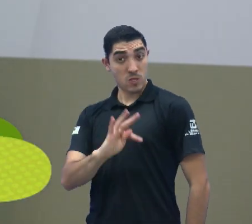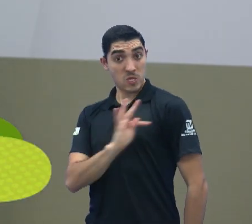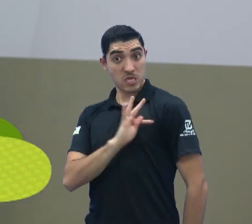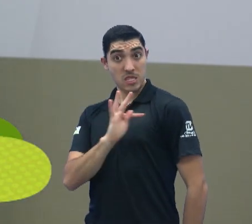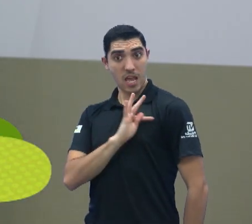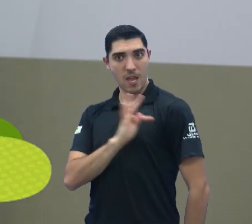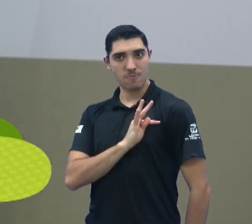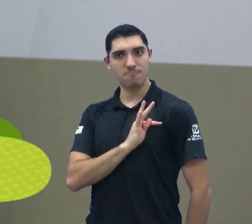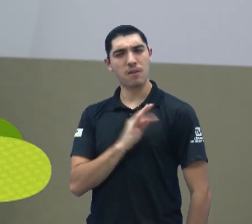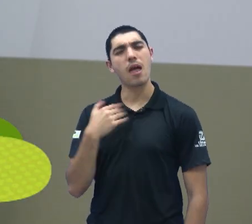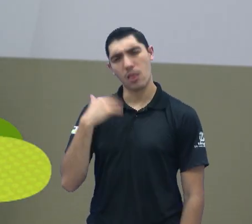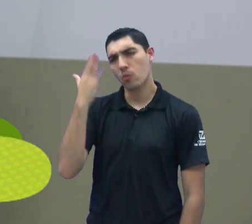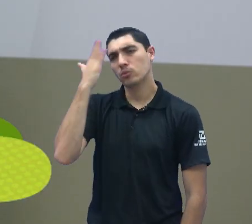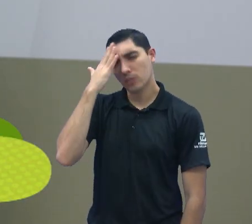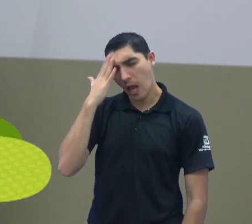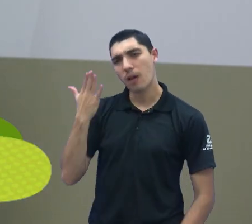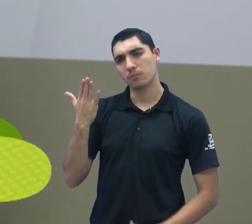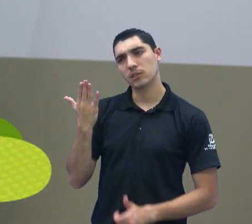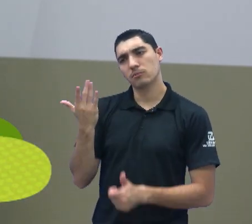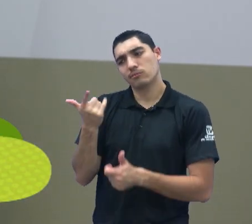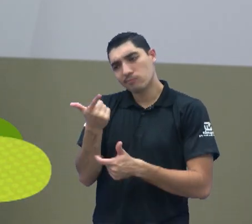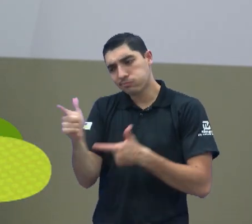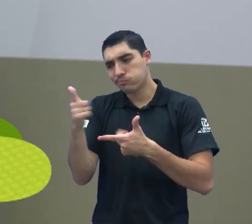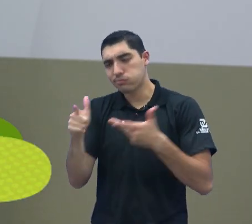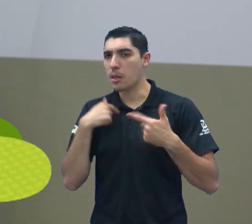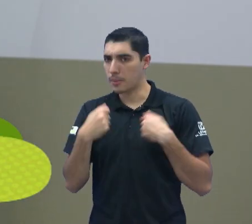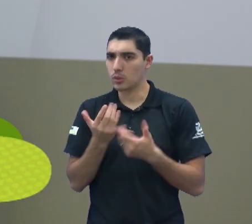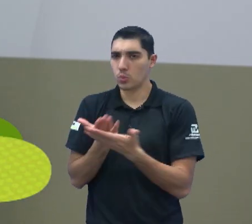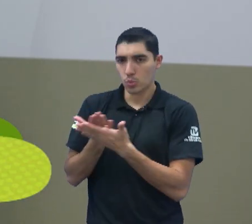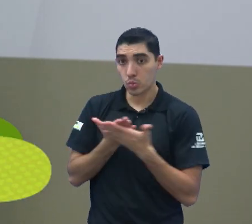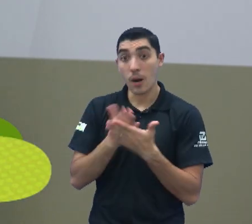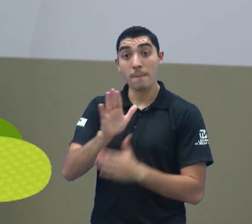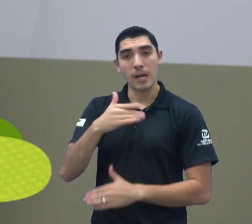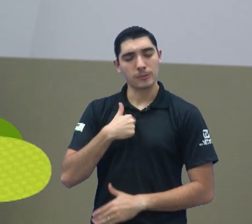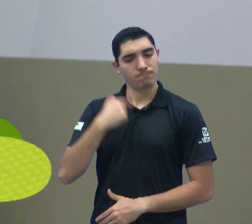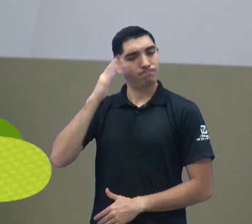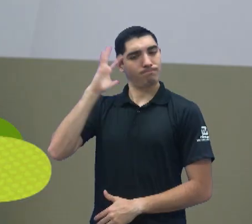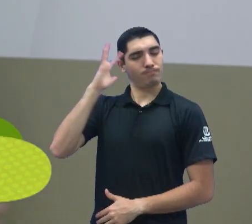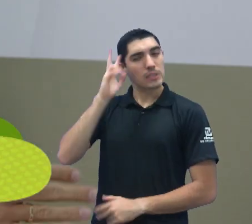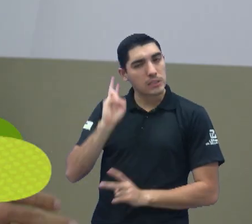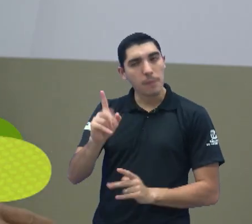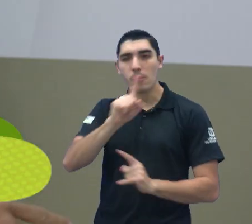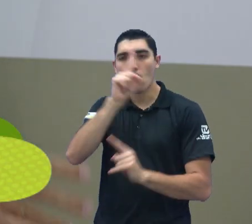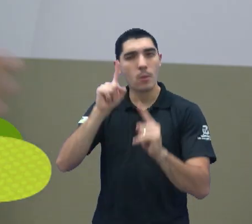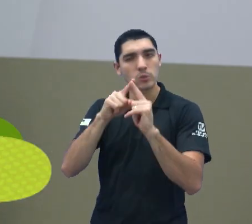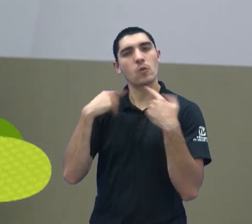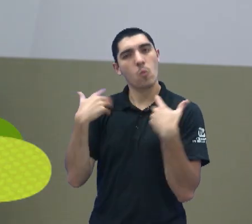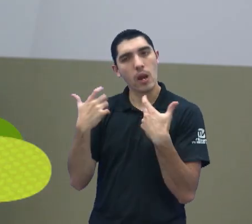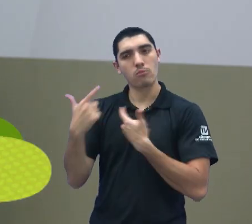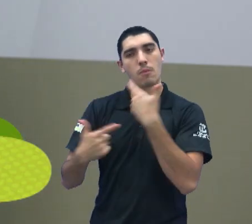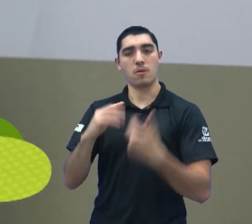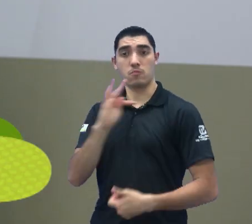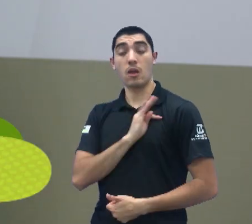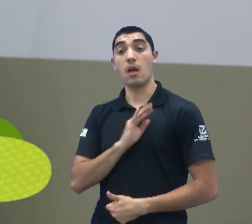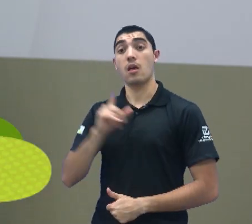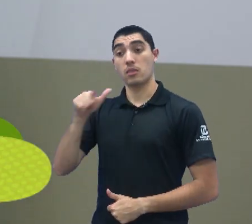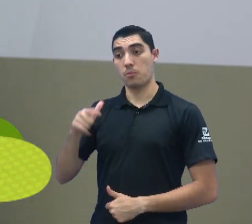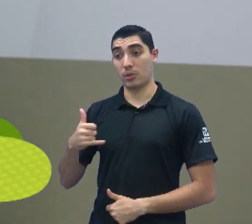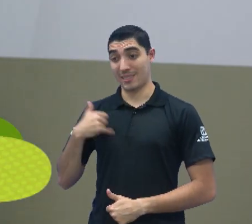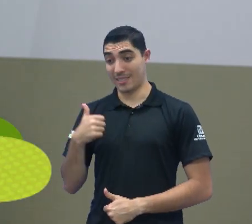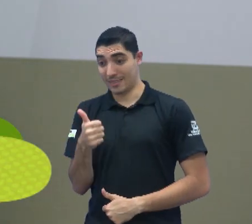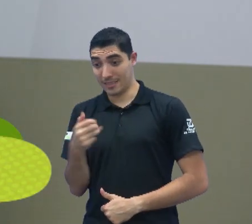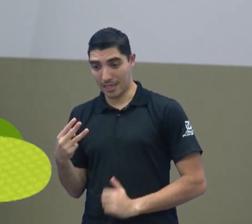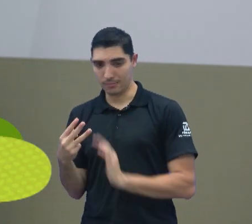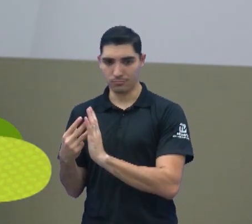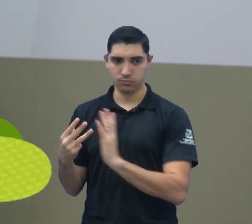eu teria que passar, mas já era na minha mente um objetivo profissional de vida. E aí, dos 13 até agora, eu estou com